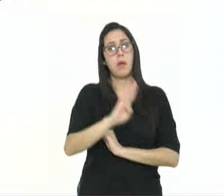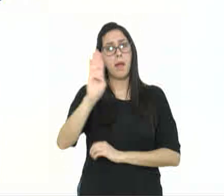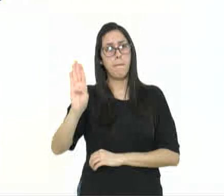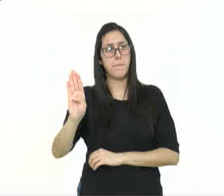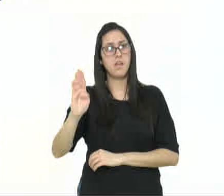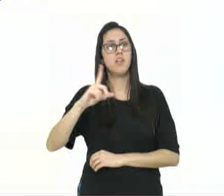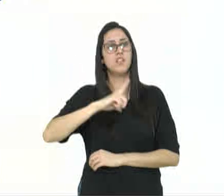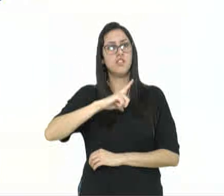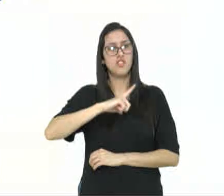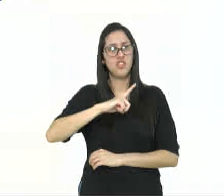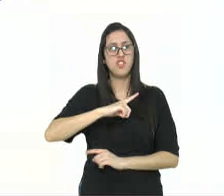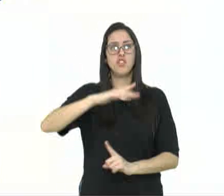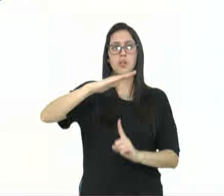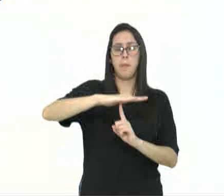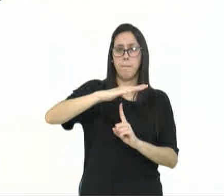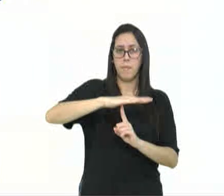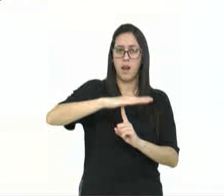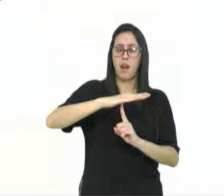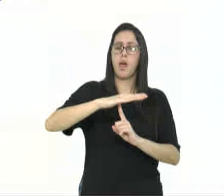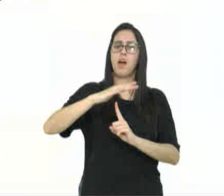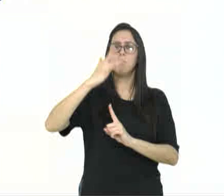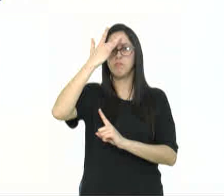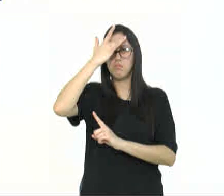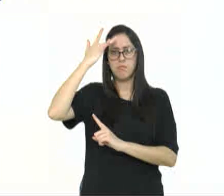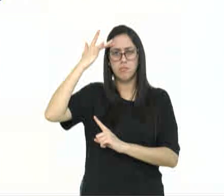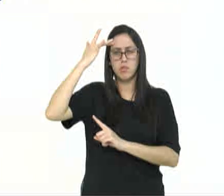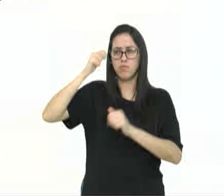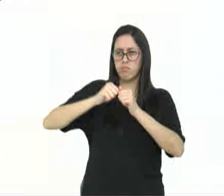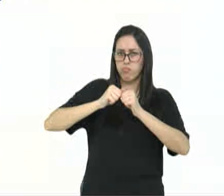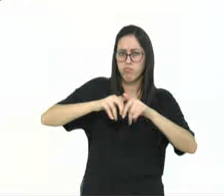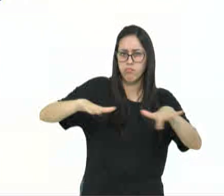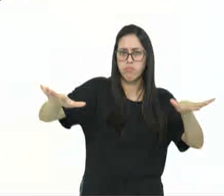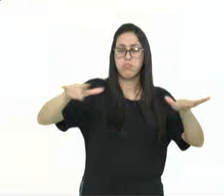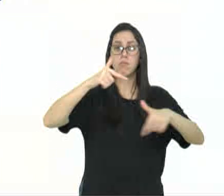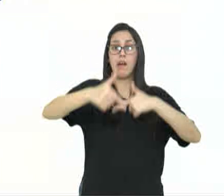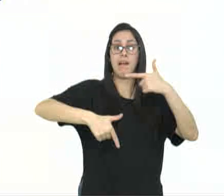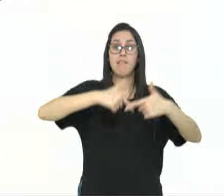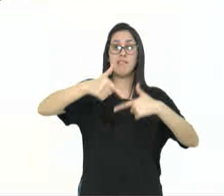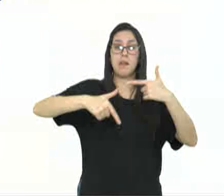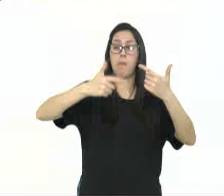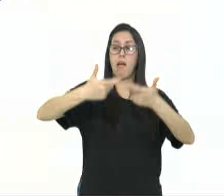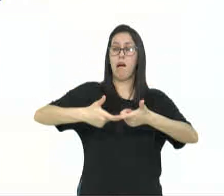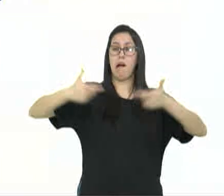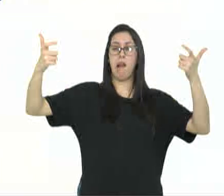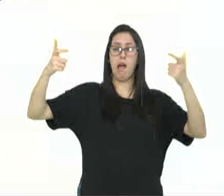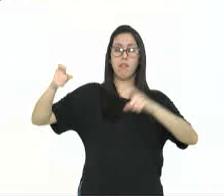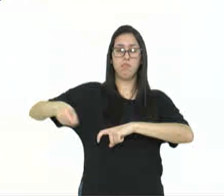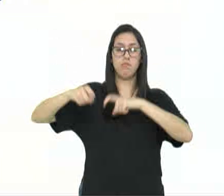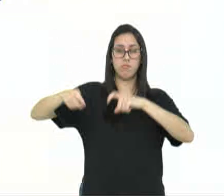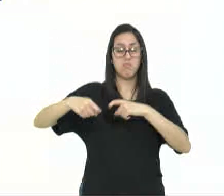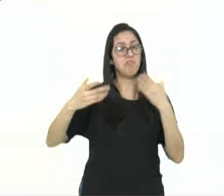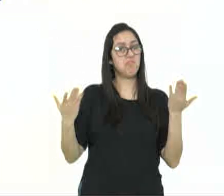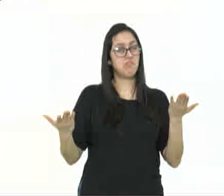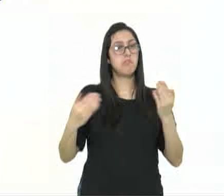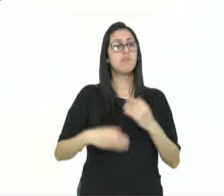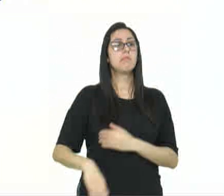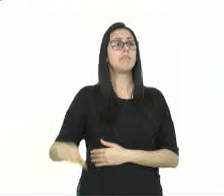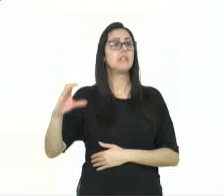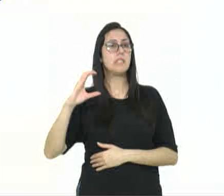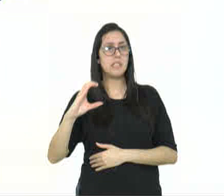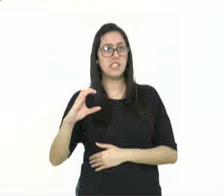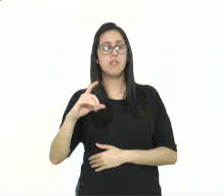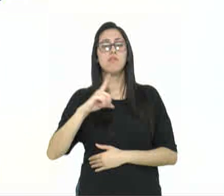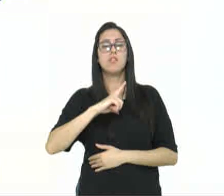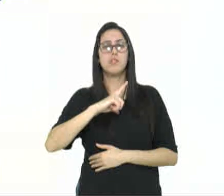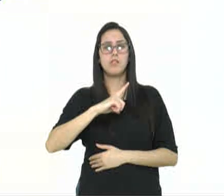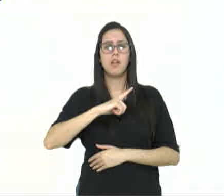seu povoamento por imigrantes oriundos do Nordeste para trabalhar nas grandes propriedades agrícolas. Ou letra C, o